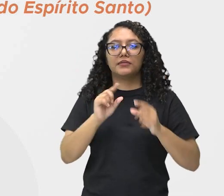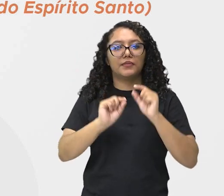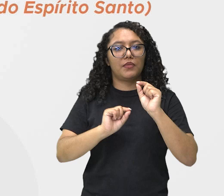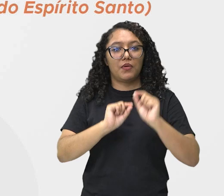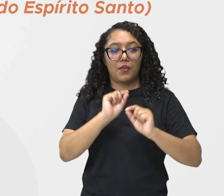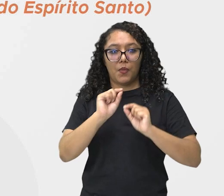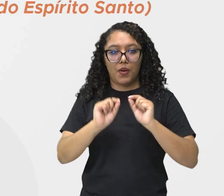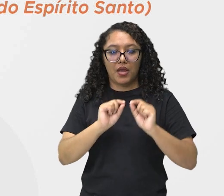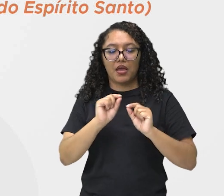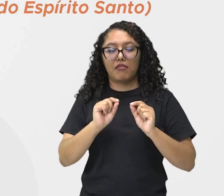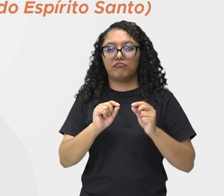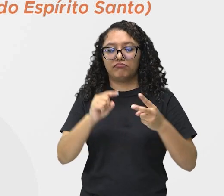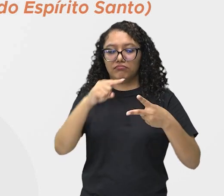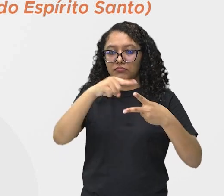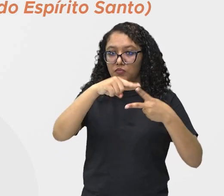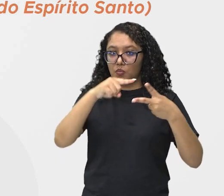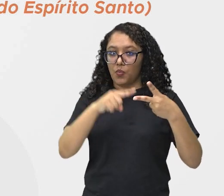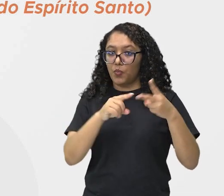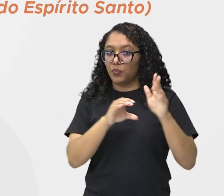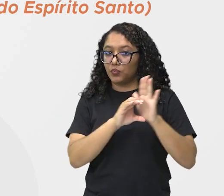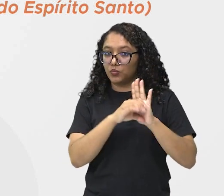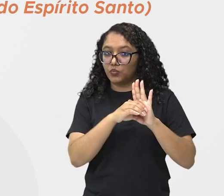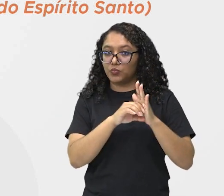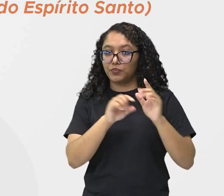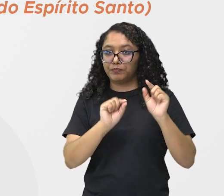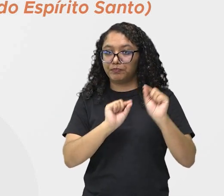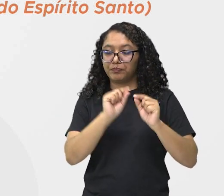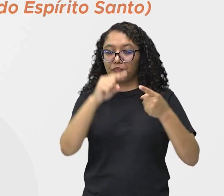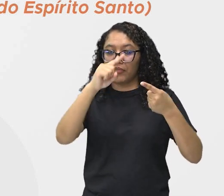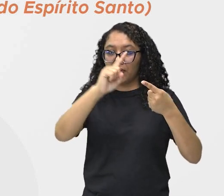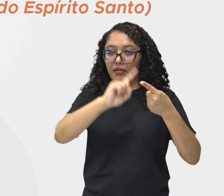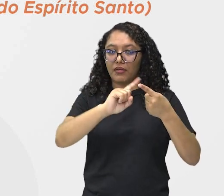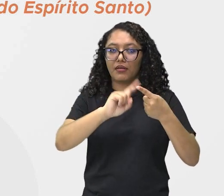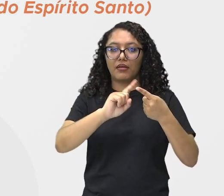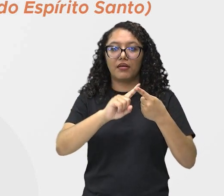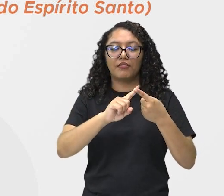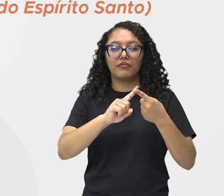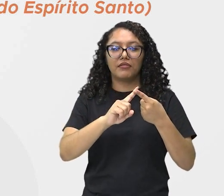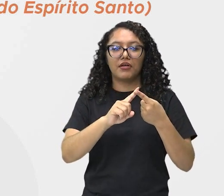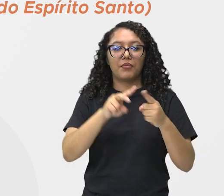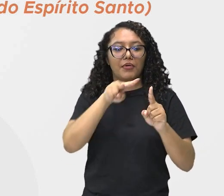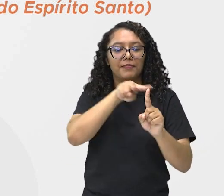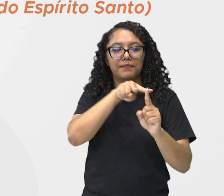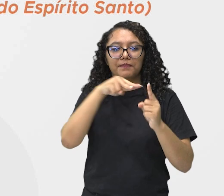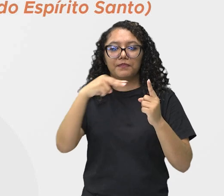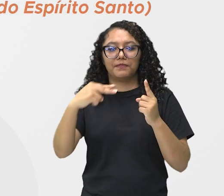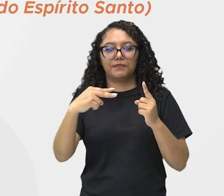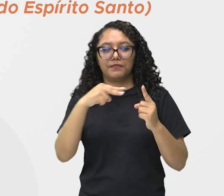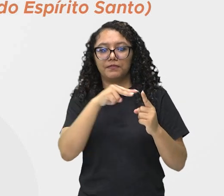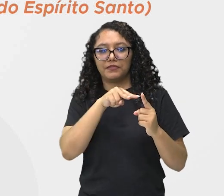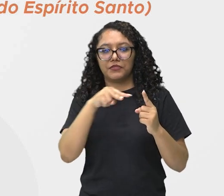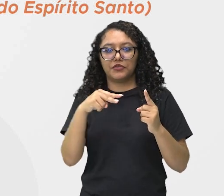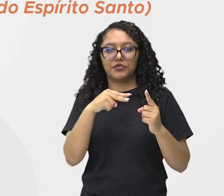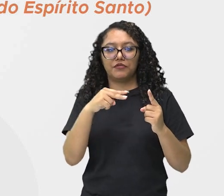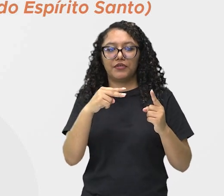a transcendência e a imanência? Ele diz que a imanência é uma visão